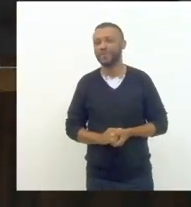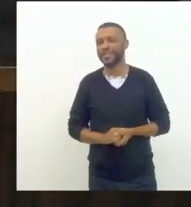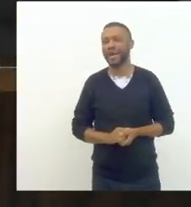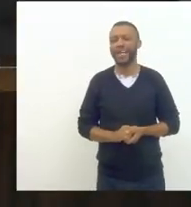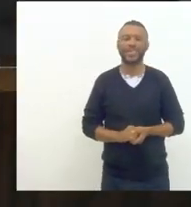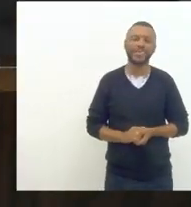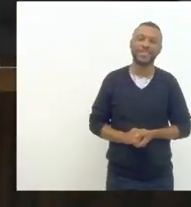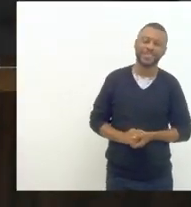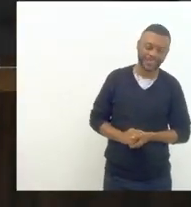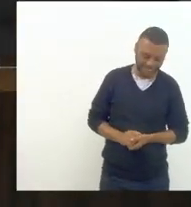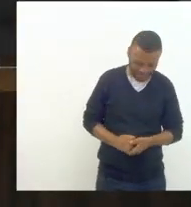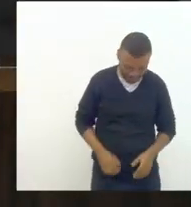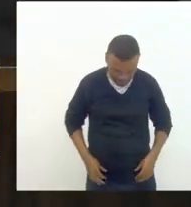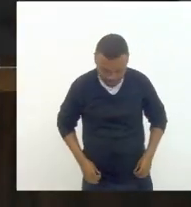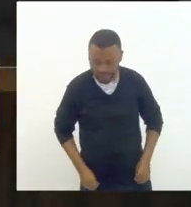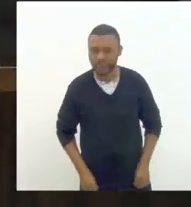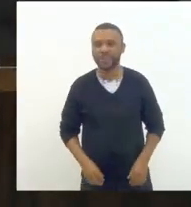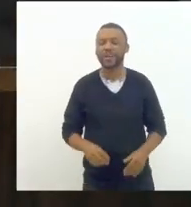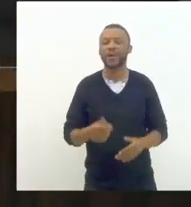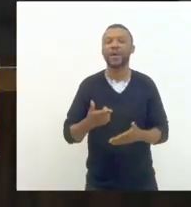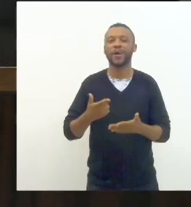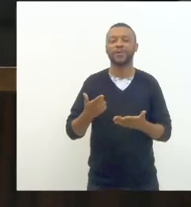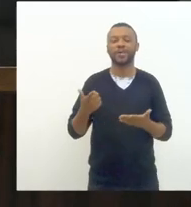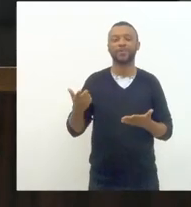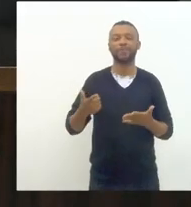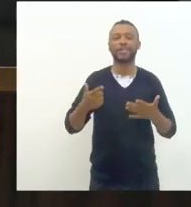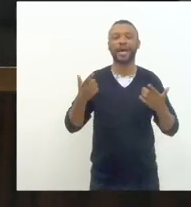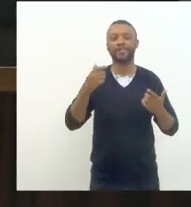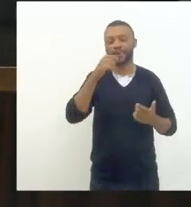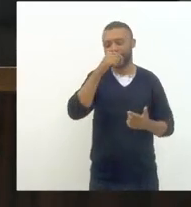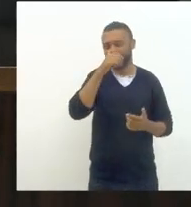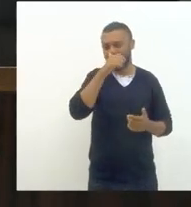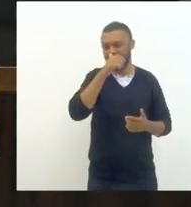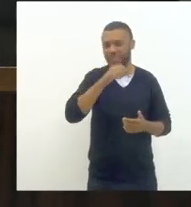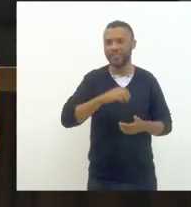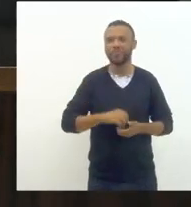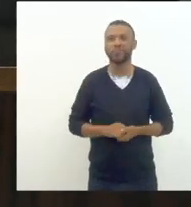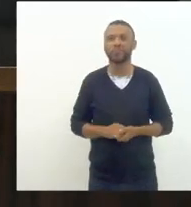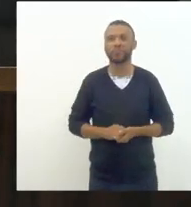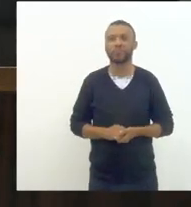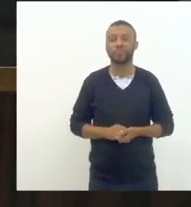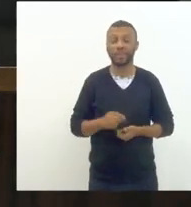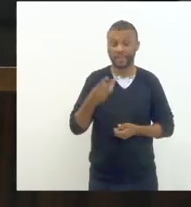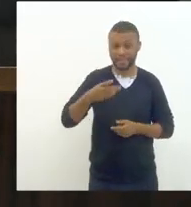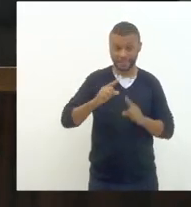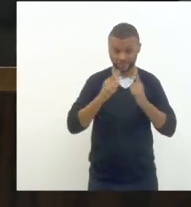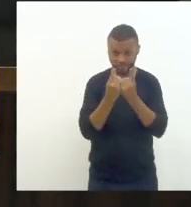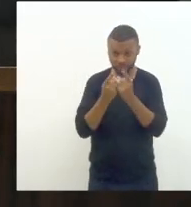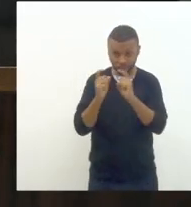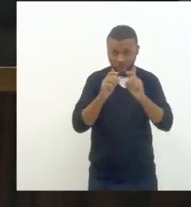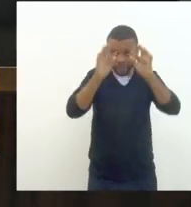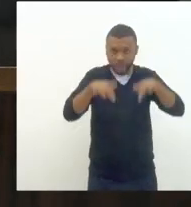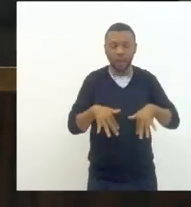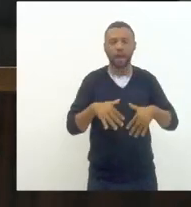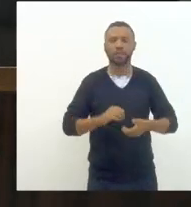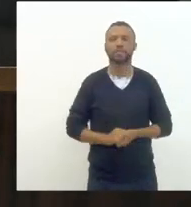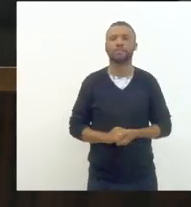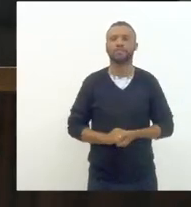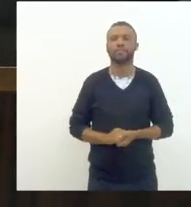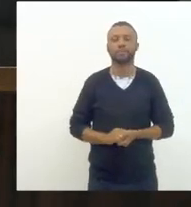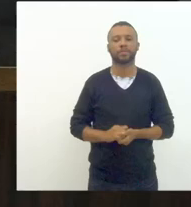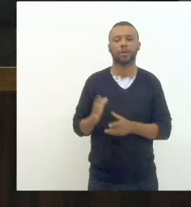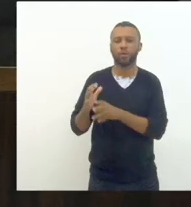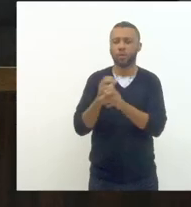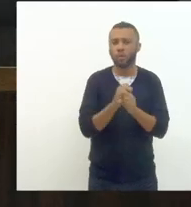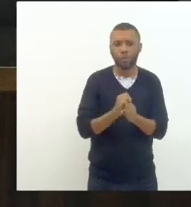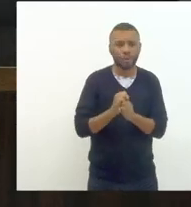Abstenção também da bancada do PSOL, Alexandre Freitas. Nada mais a tratar na terceira sessão extraordinária, mesmo está encerrada. Havendo